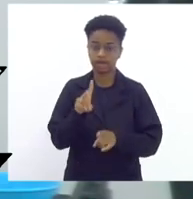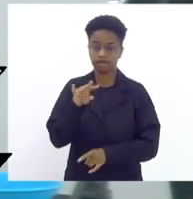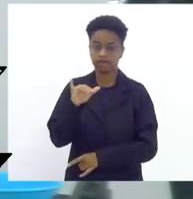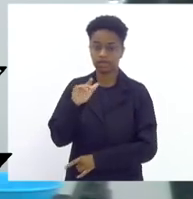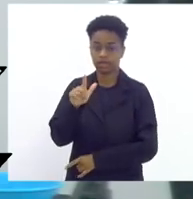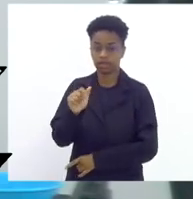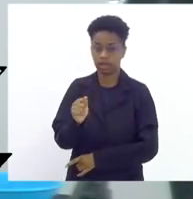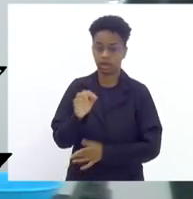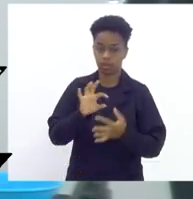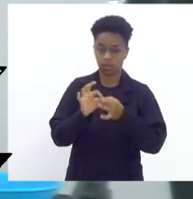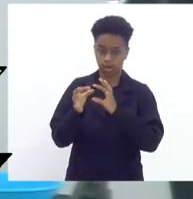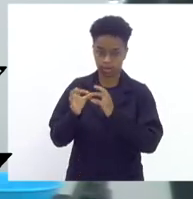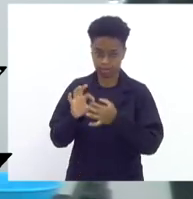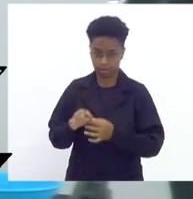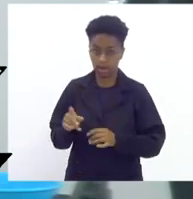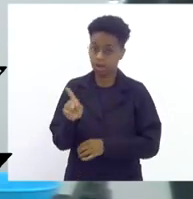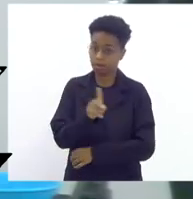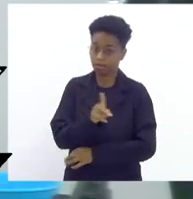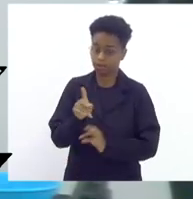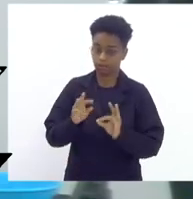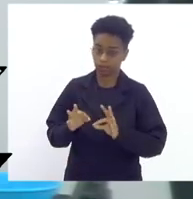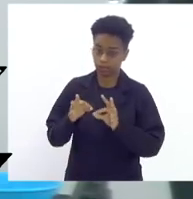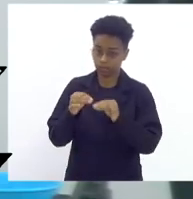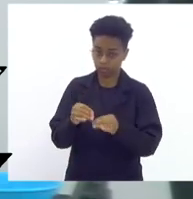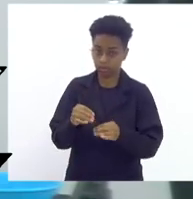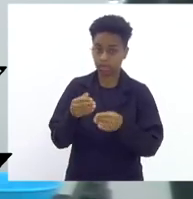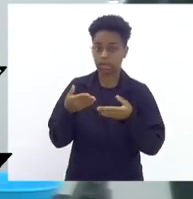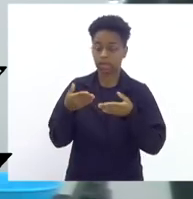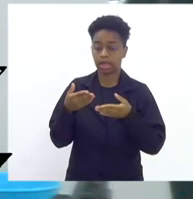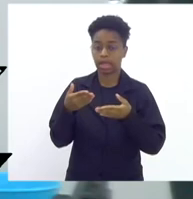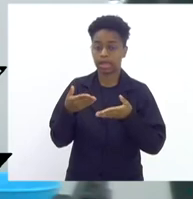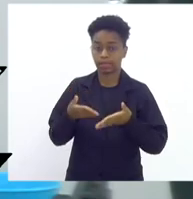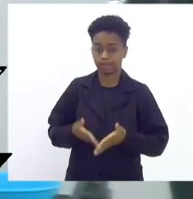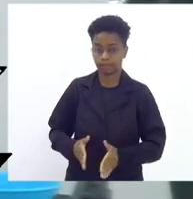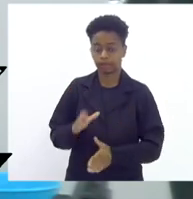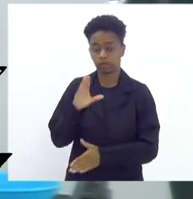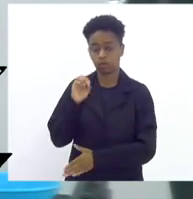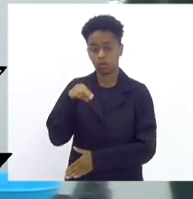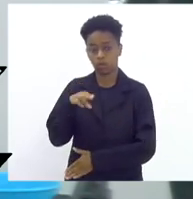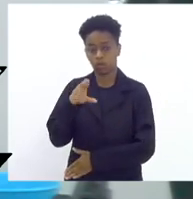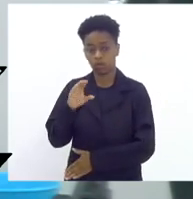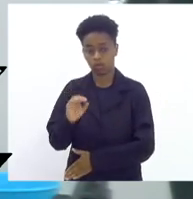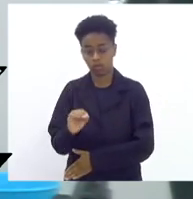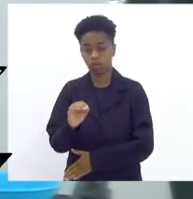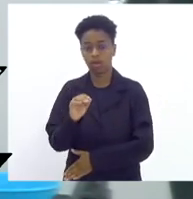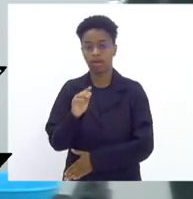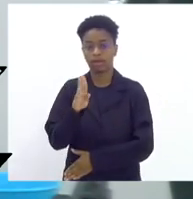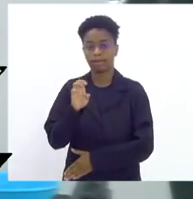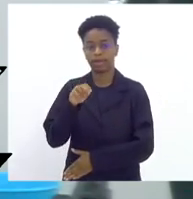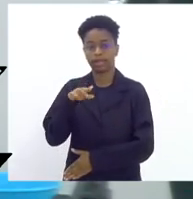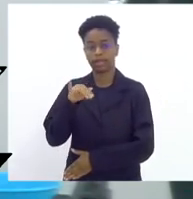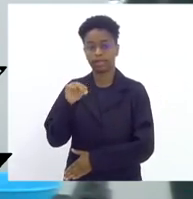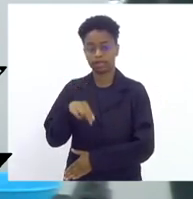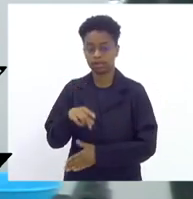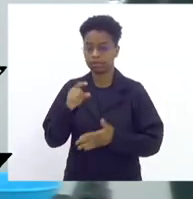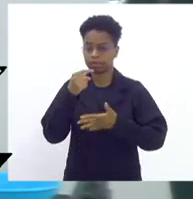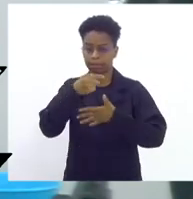os professores e as professoras são do Congo Líbano Marrocos Síria